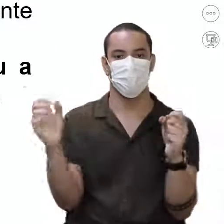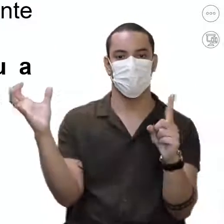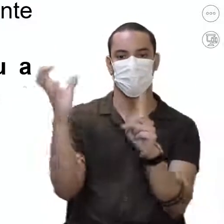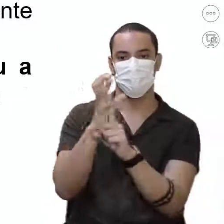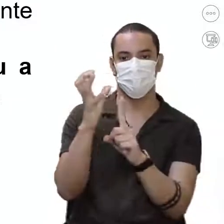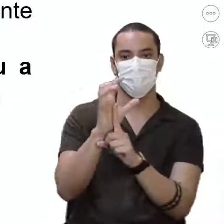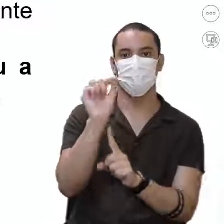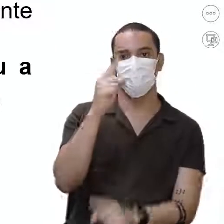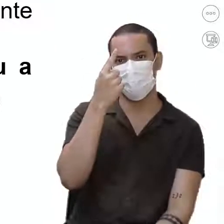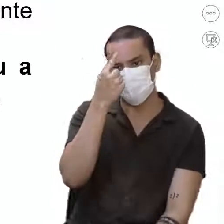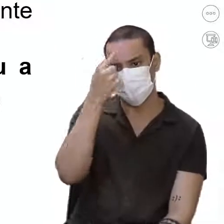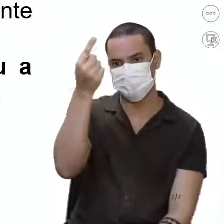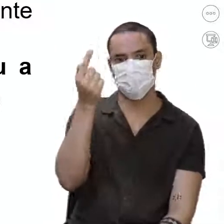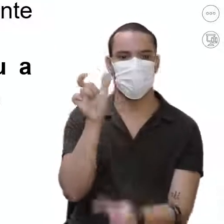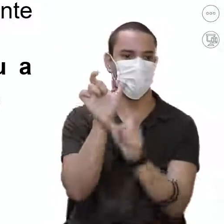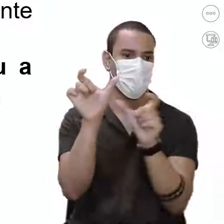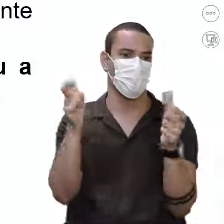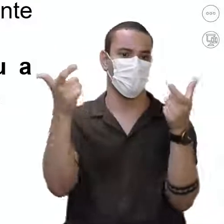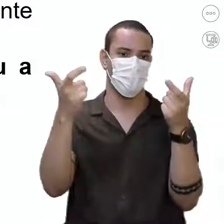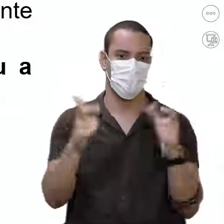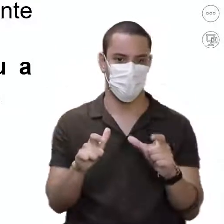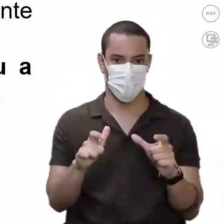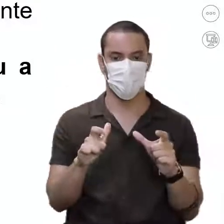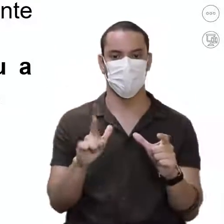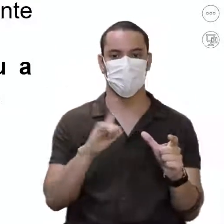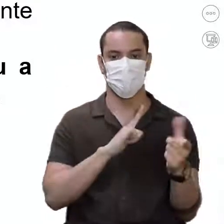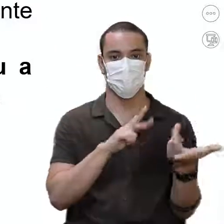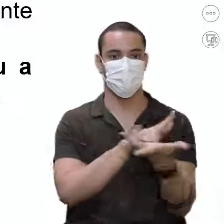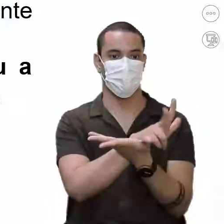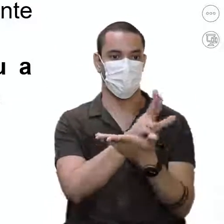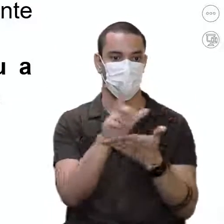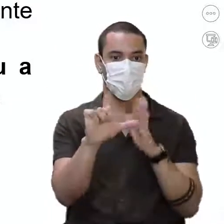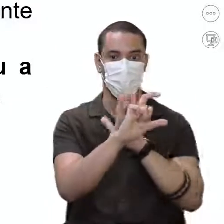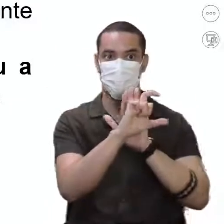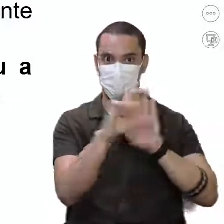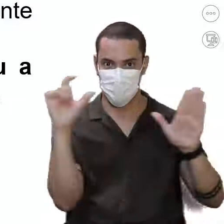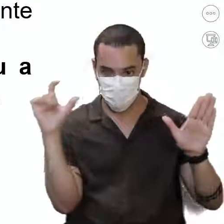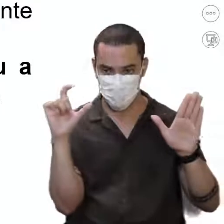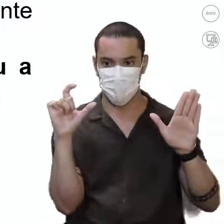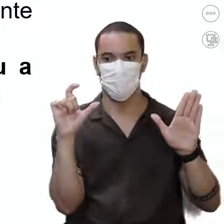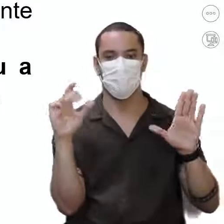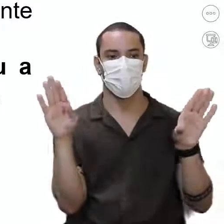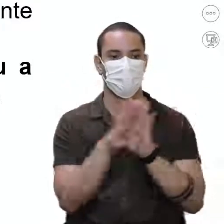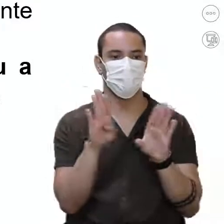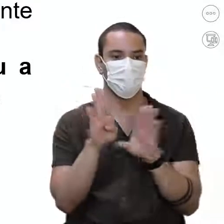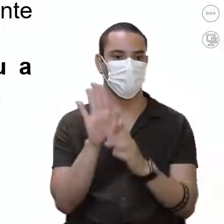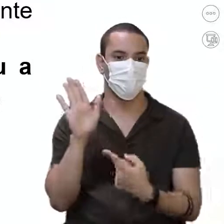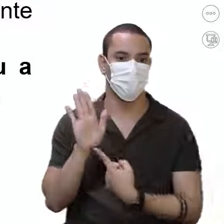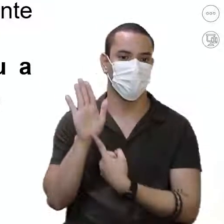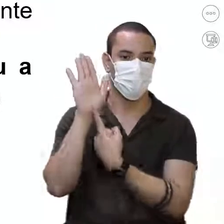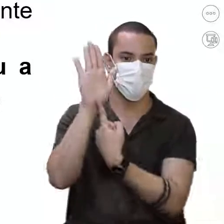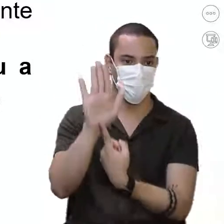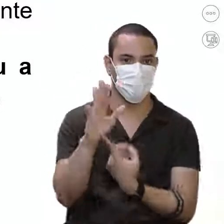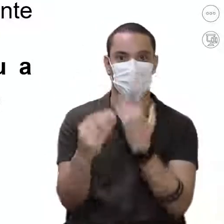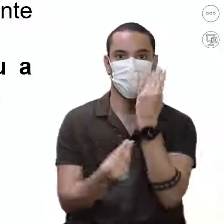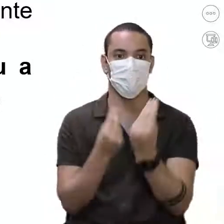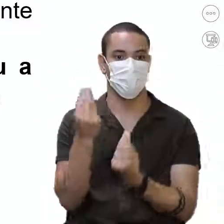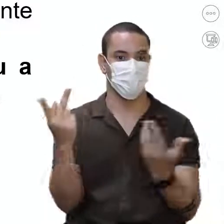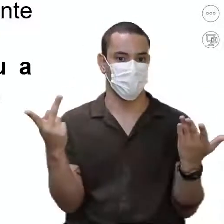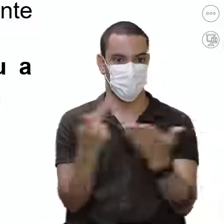suas ideias onde essas palavras estão. Ela aparece em vários parágrafos, ela inclusive aparece no